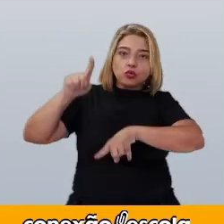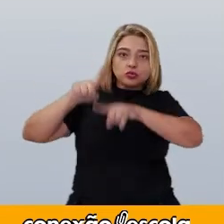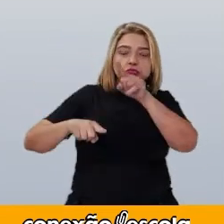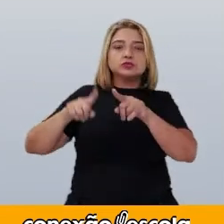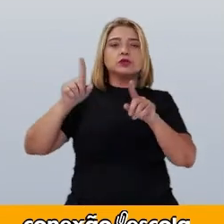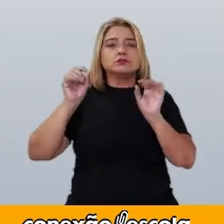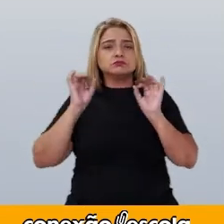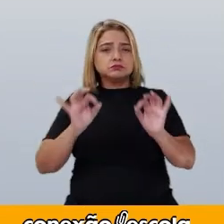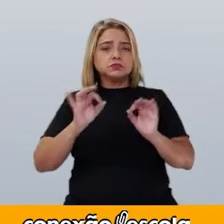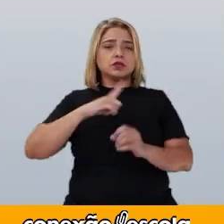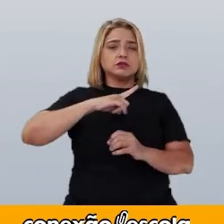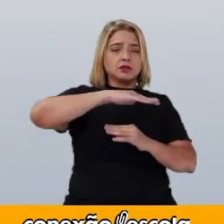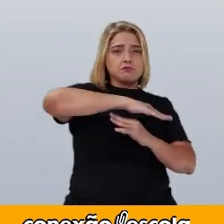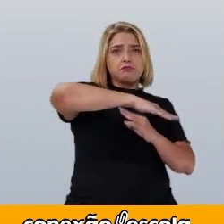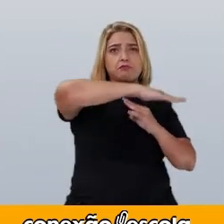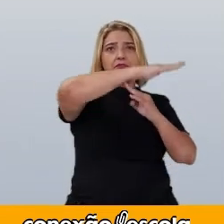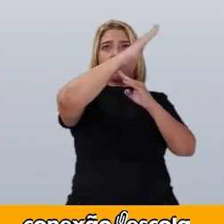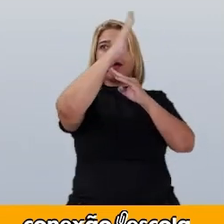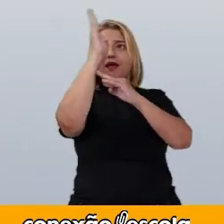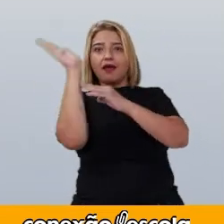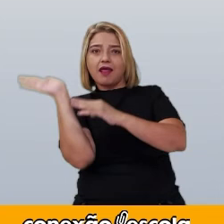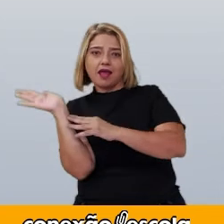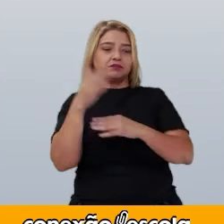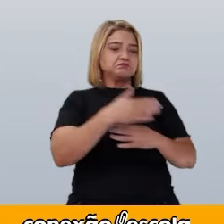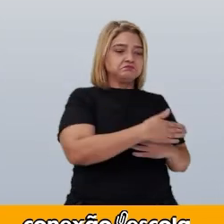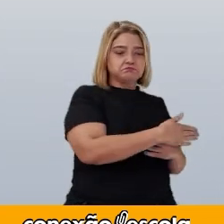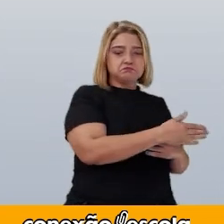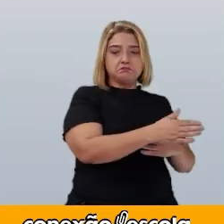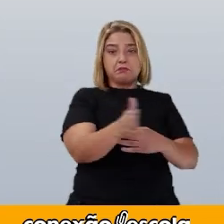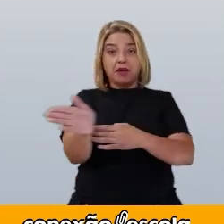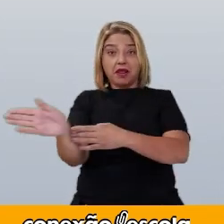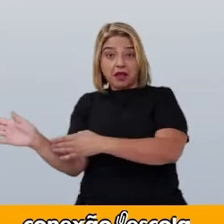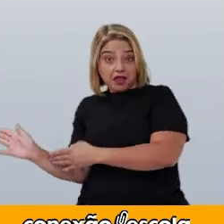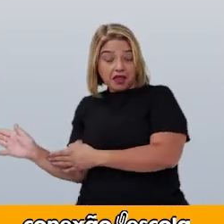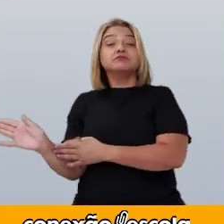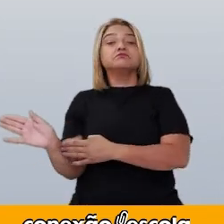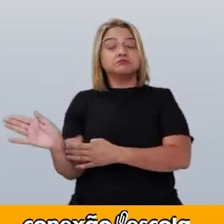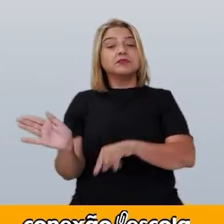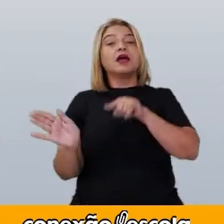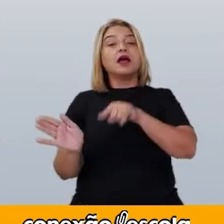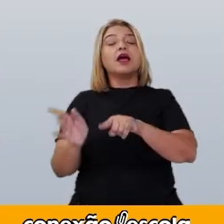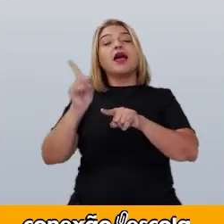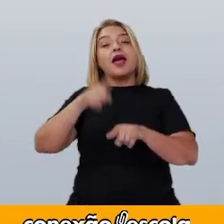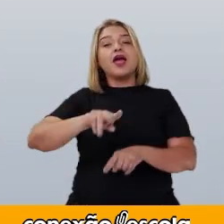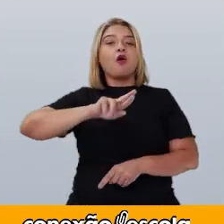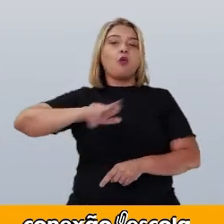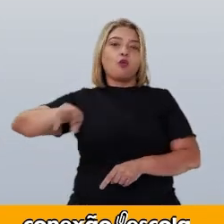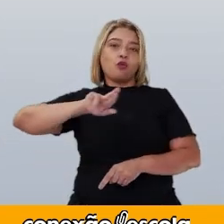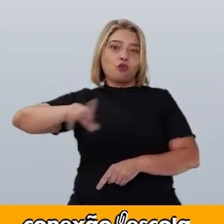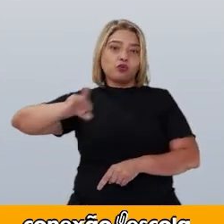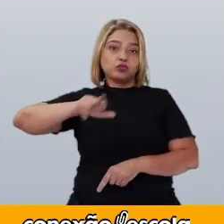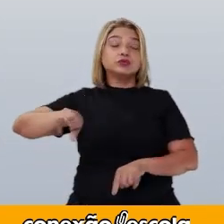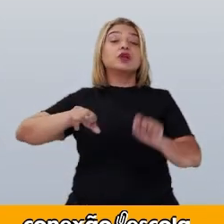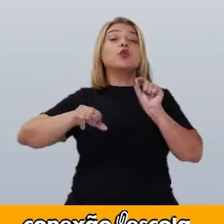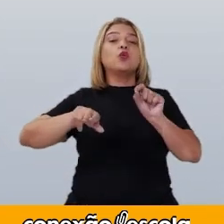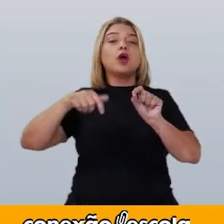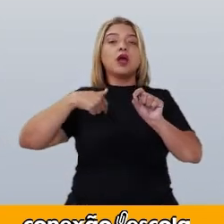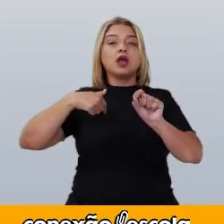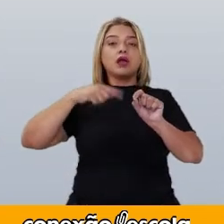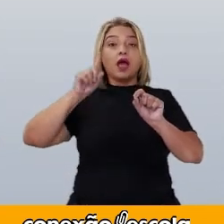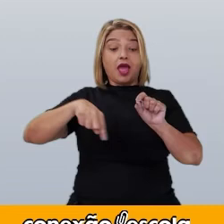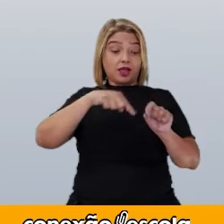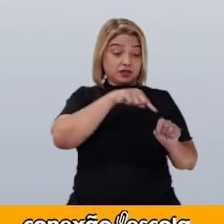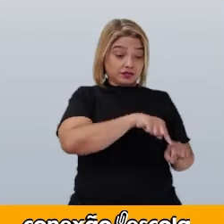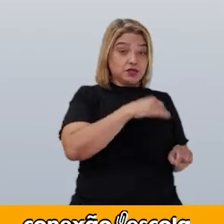é girado 180 graus, ele fica na posição contrária de onde ele